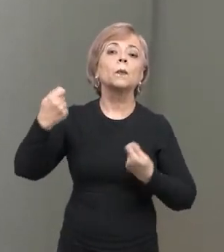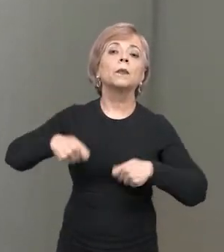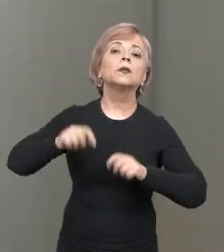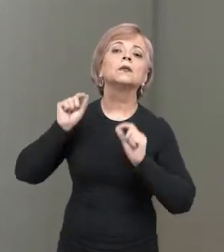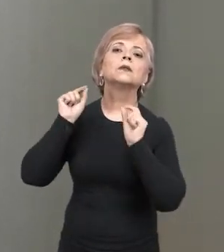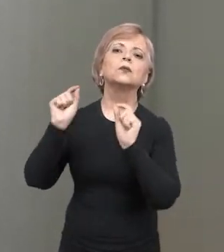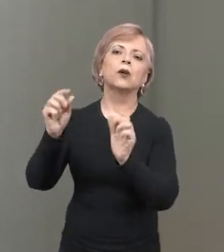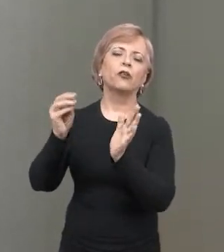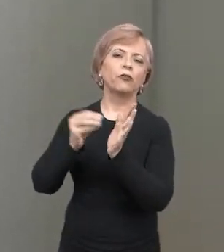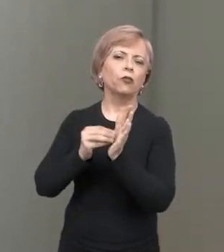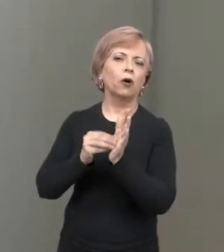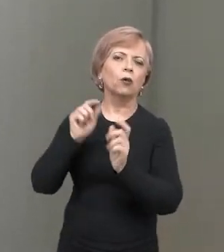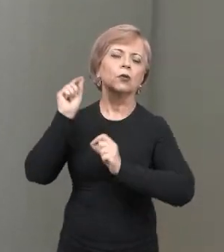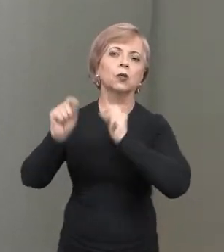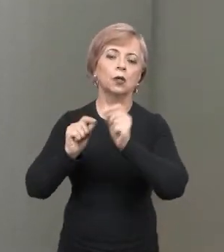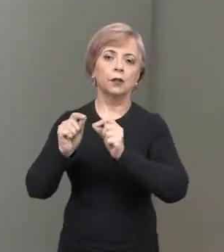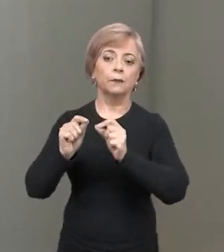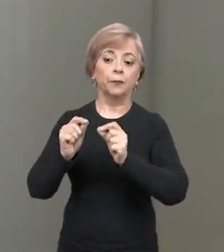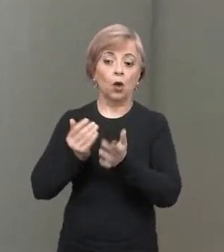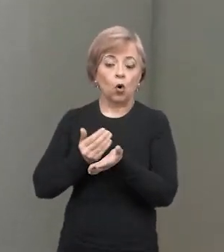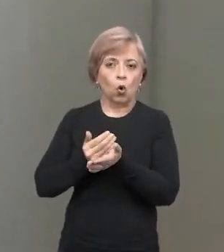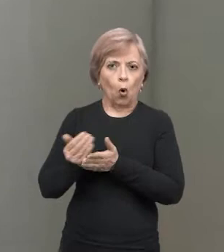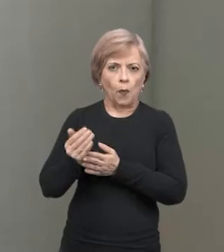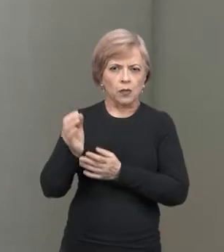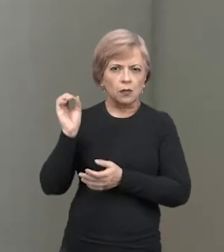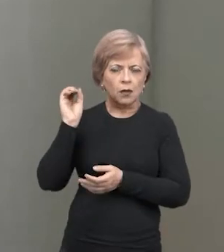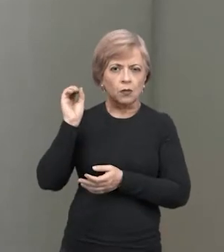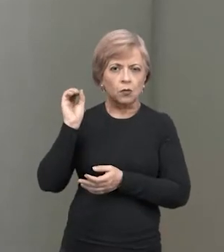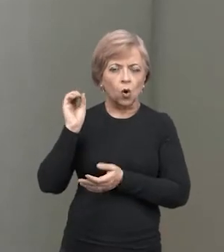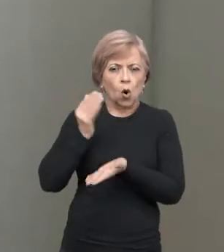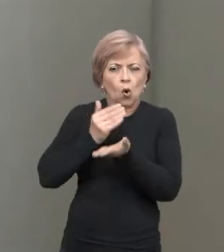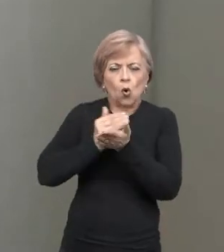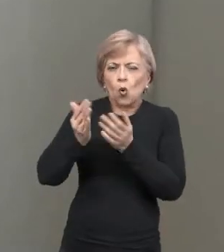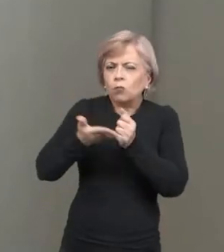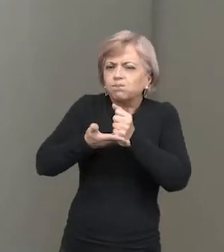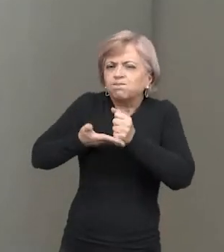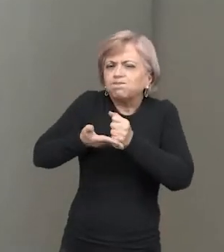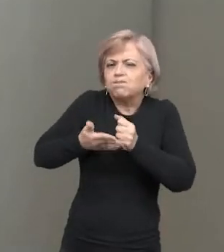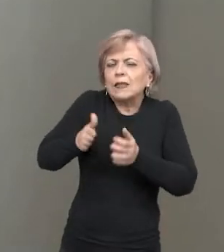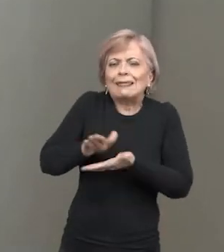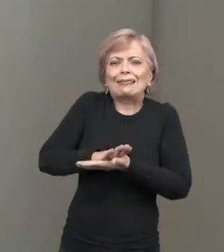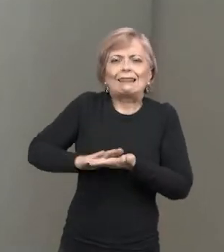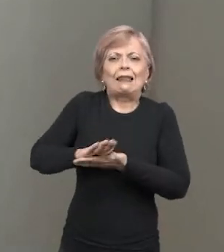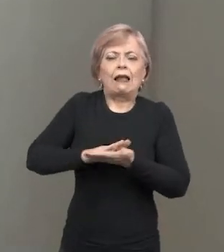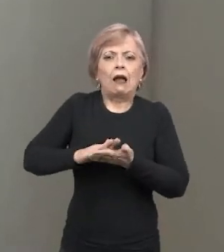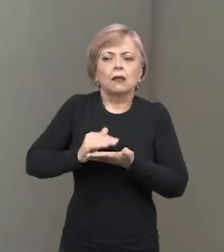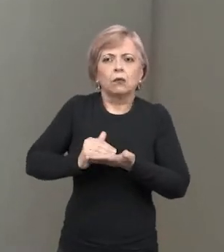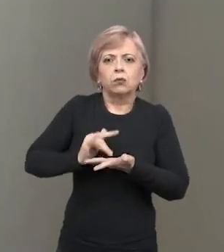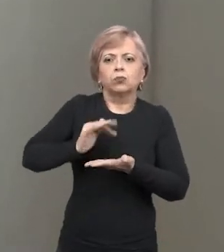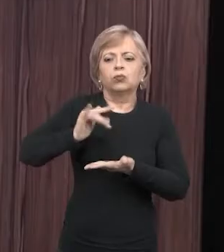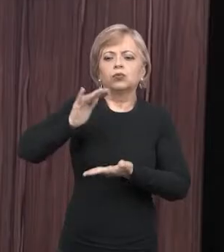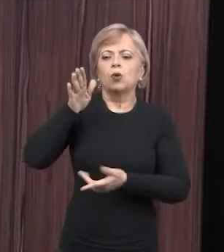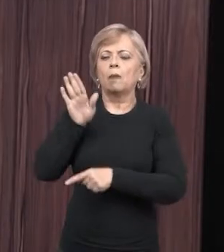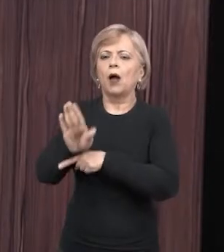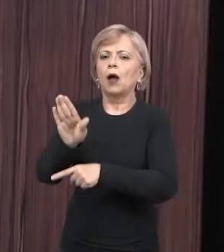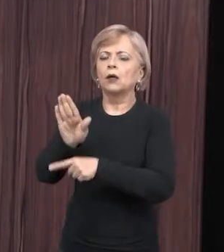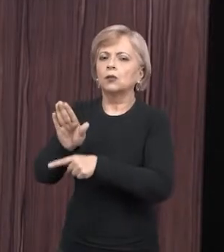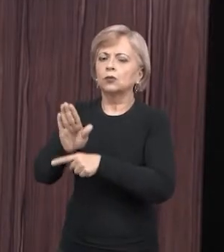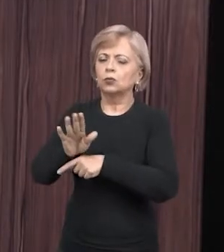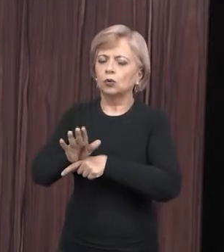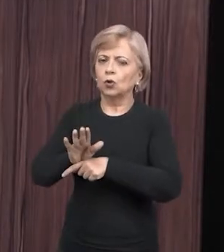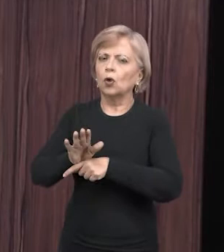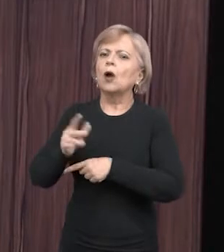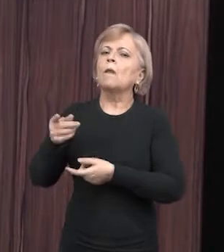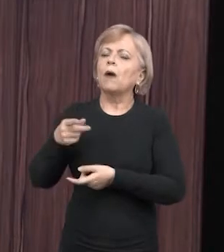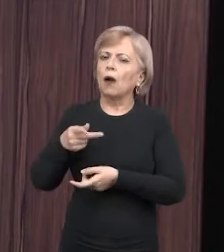zero, organizamos o sistema de fluxo de auxílio aos promotores de justiça, já produzimos bastante,